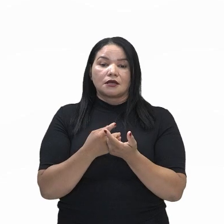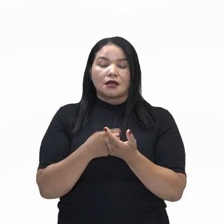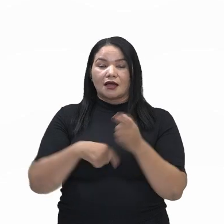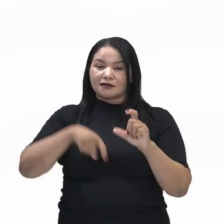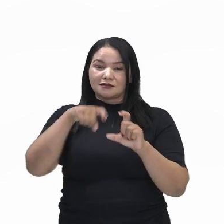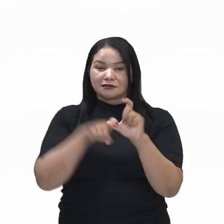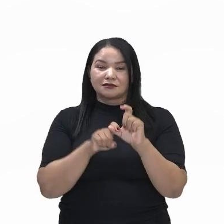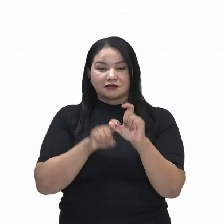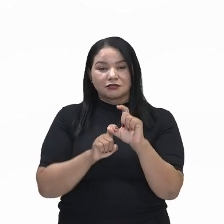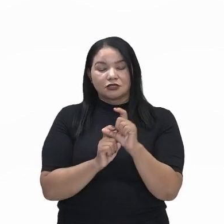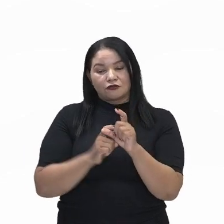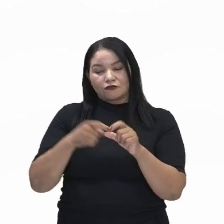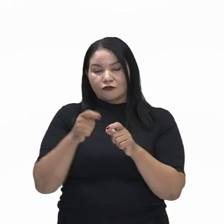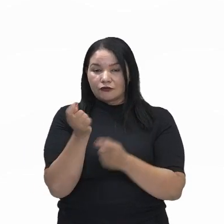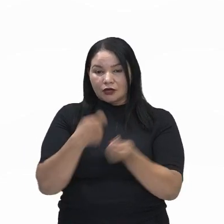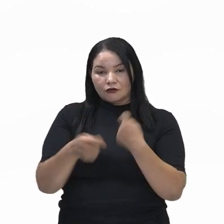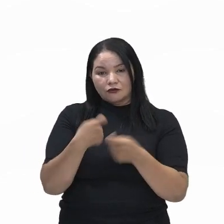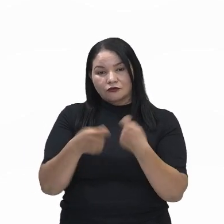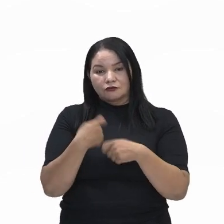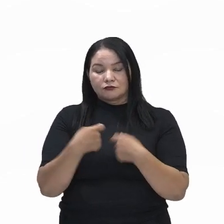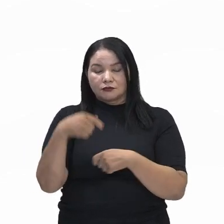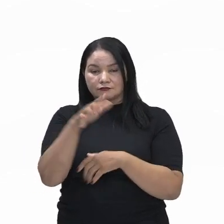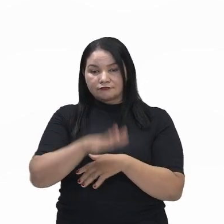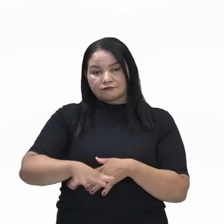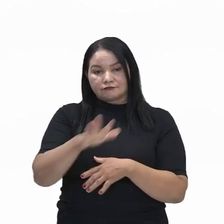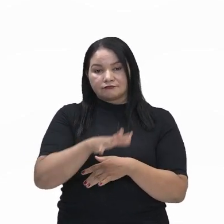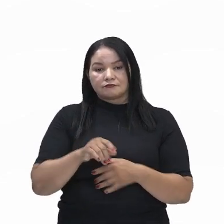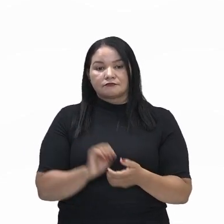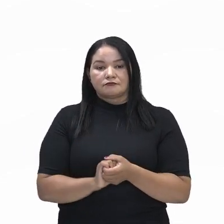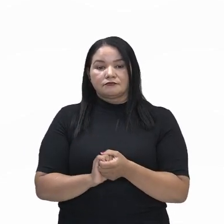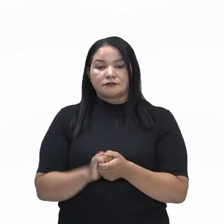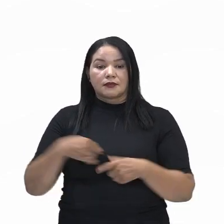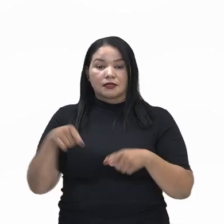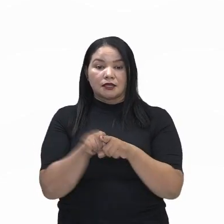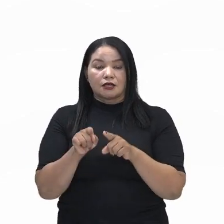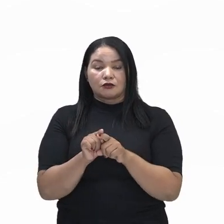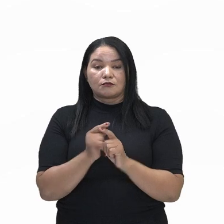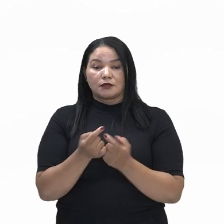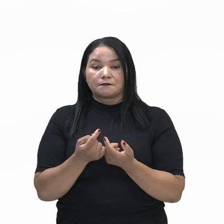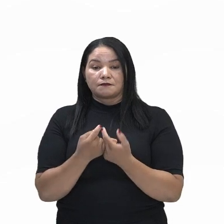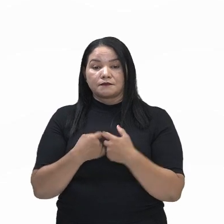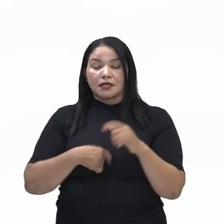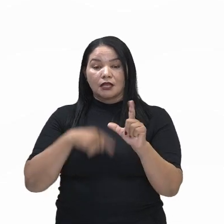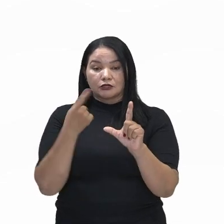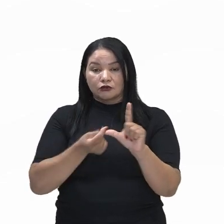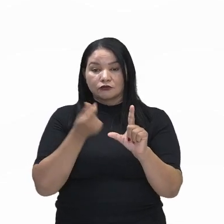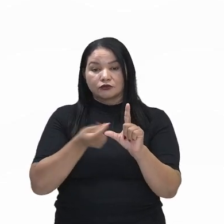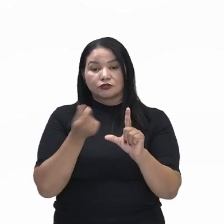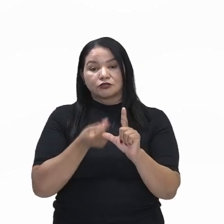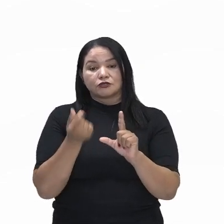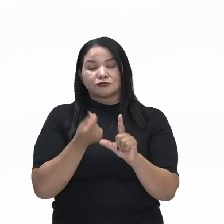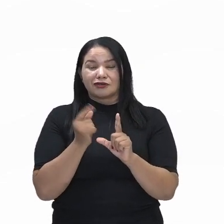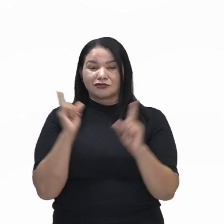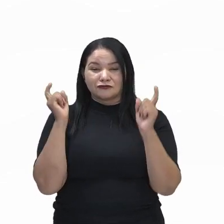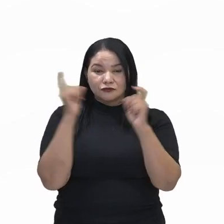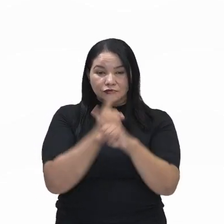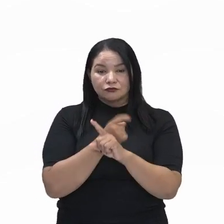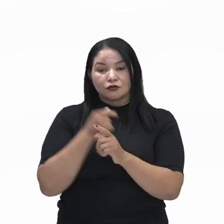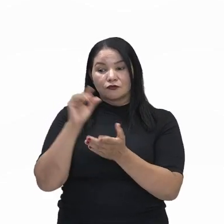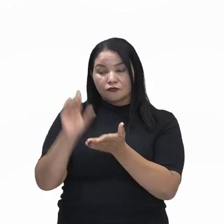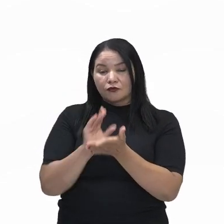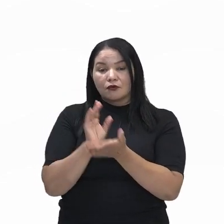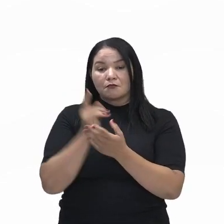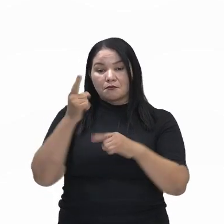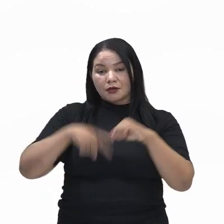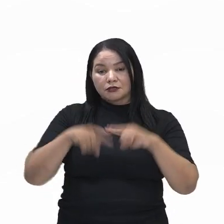para a região, certo? Vamos observar também o alto custo logístico, em que há dificuldade de entrada de insumos